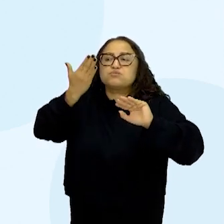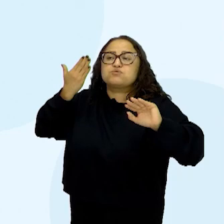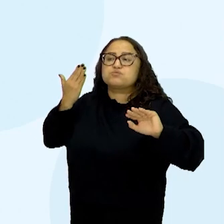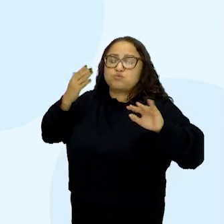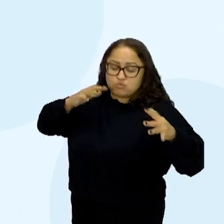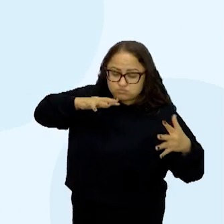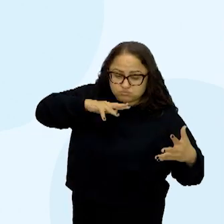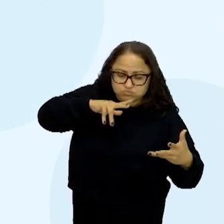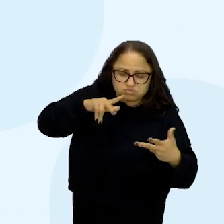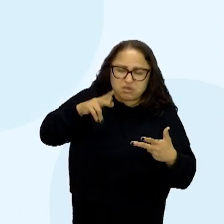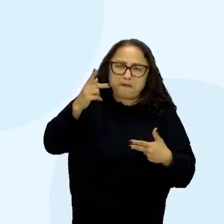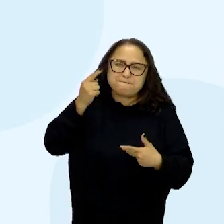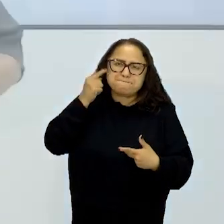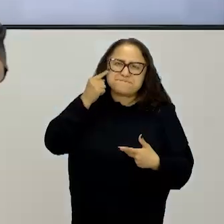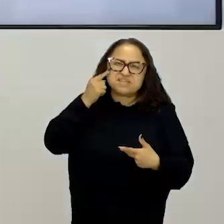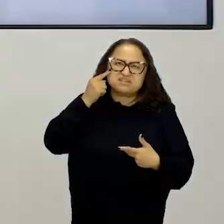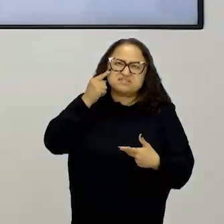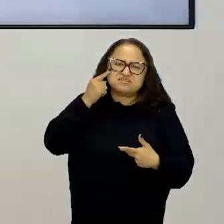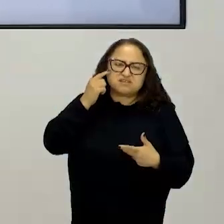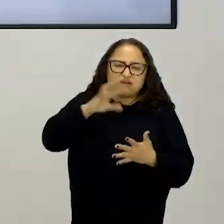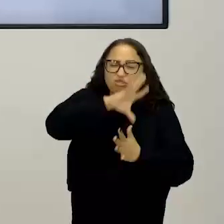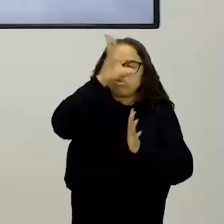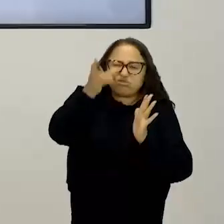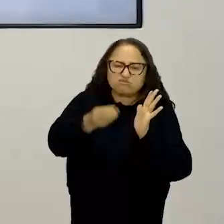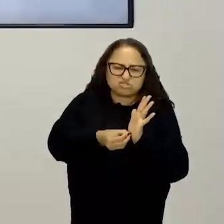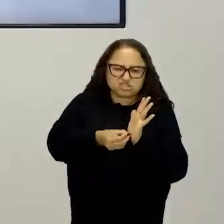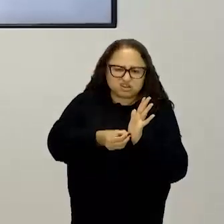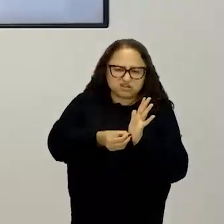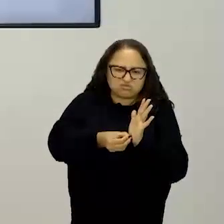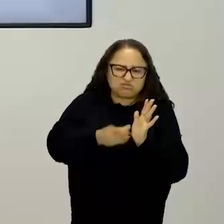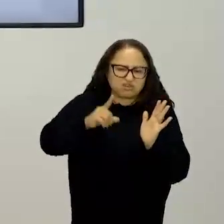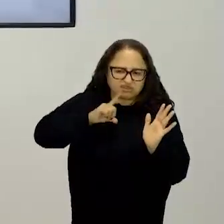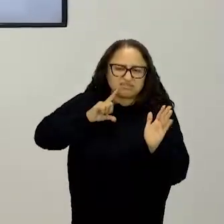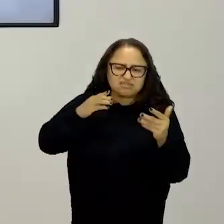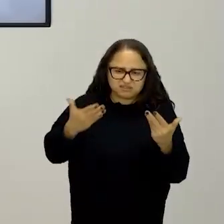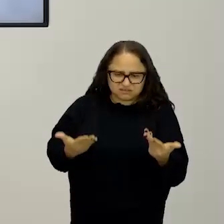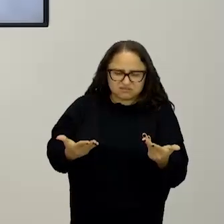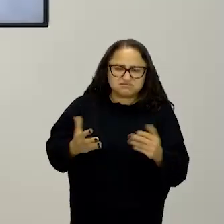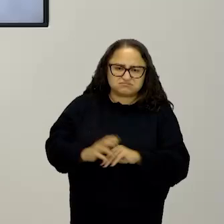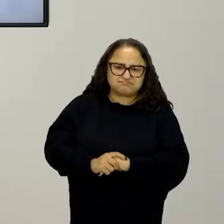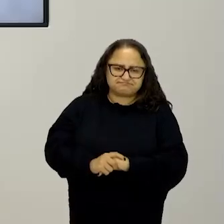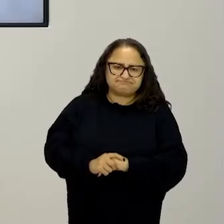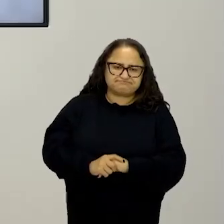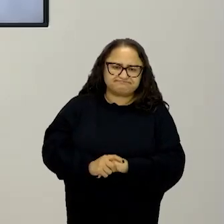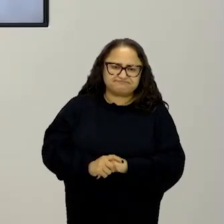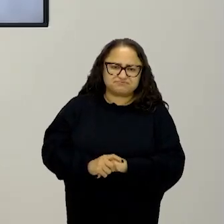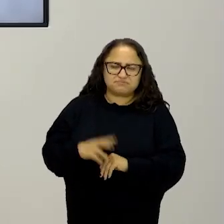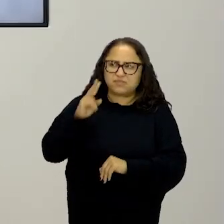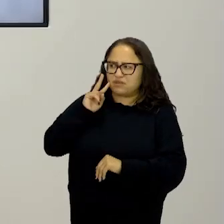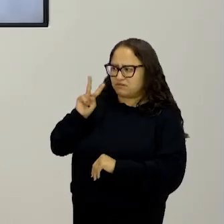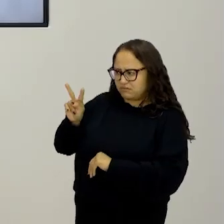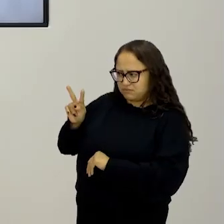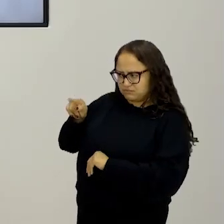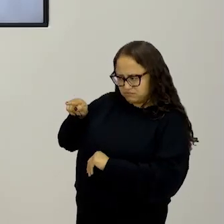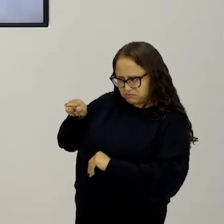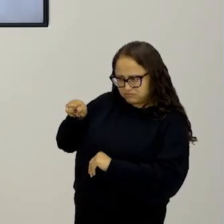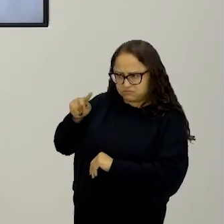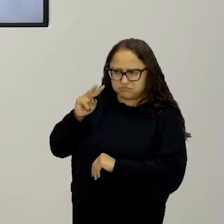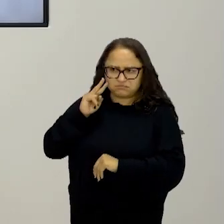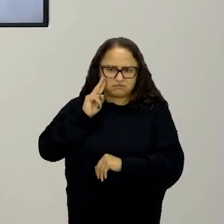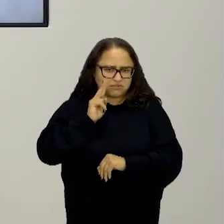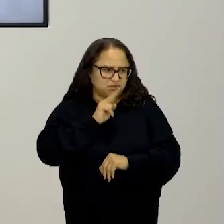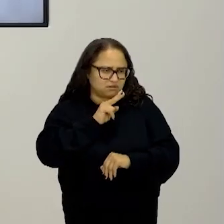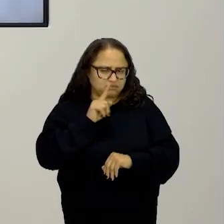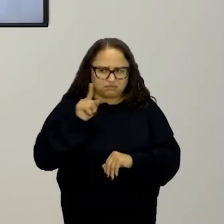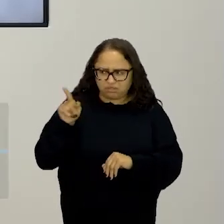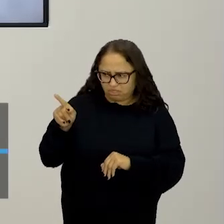overgeneralization, né? Quando a gente fala de algo super generalizando. Como, né? Eu olho para um brasileiro